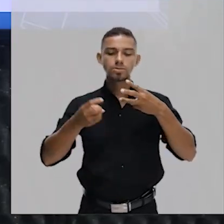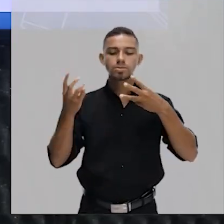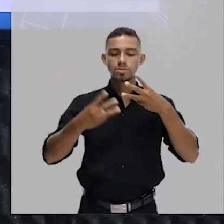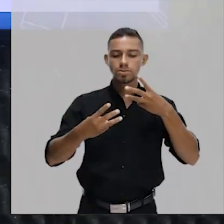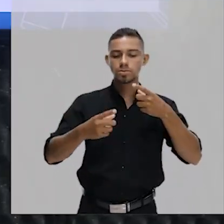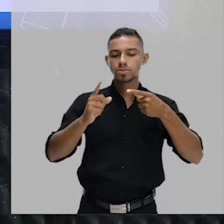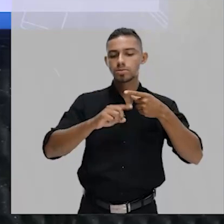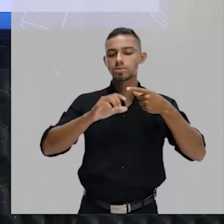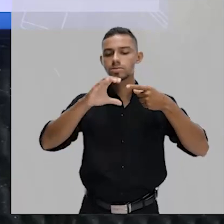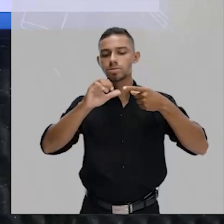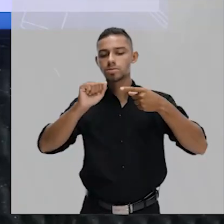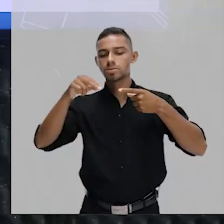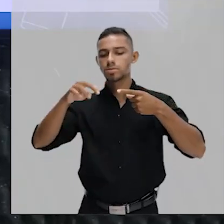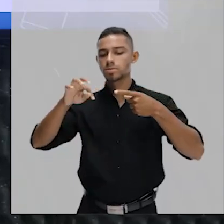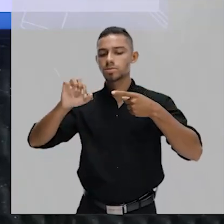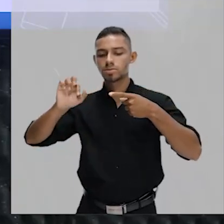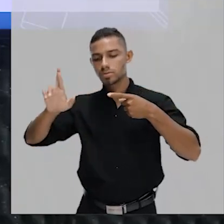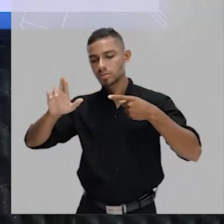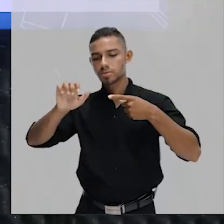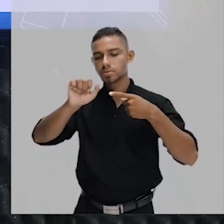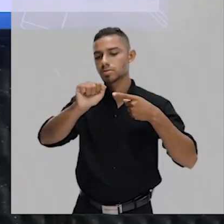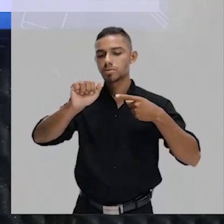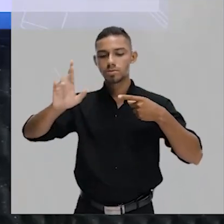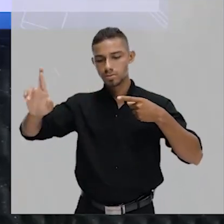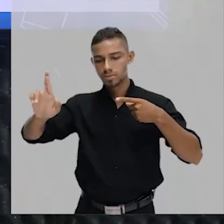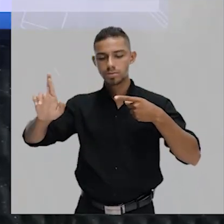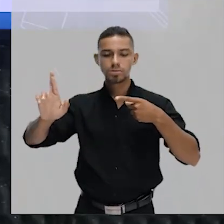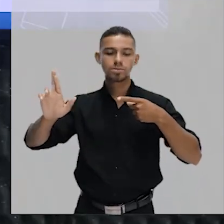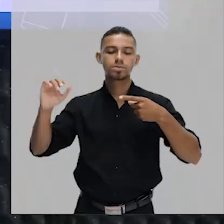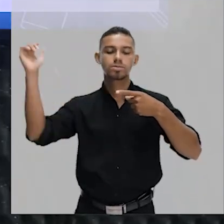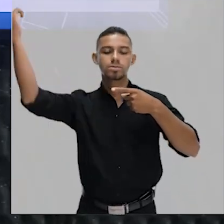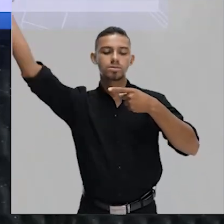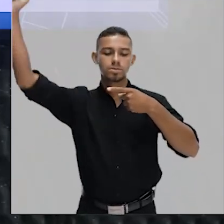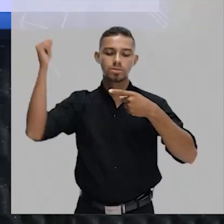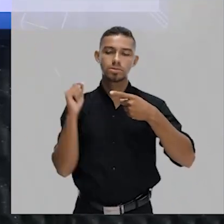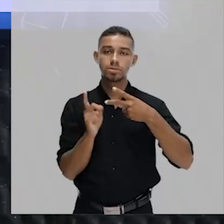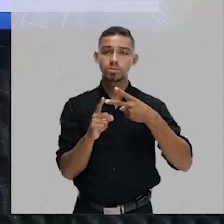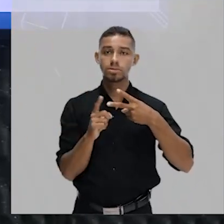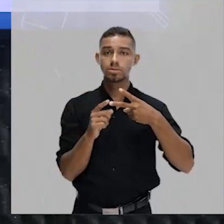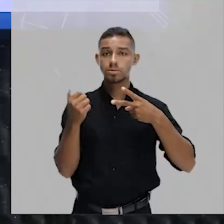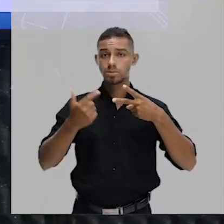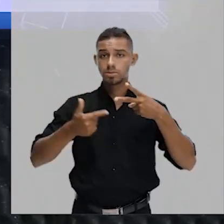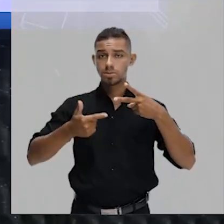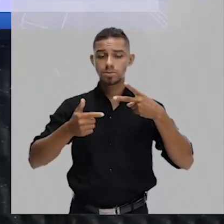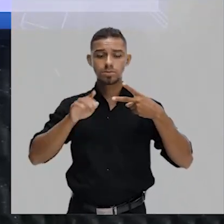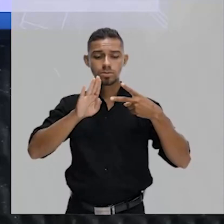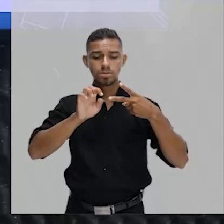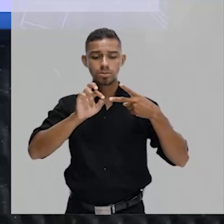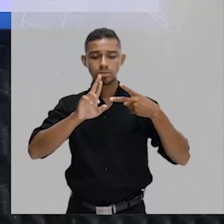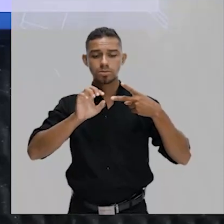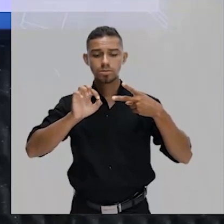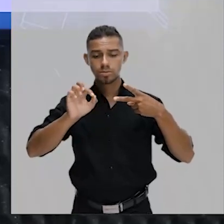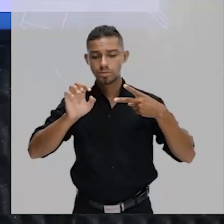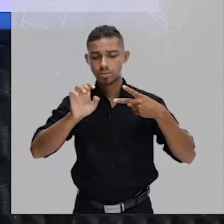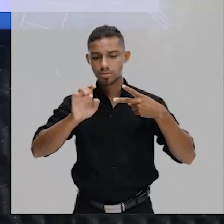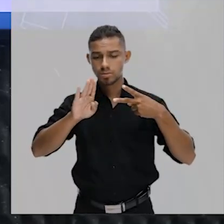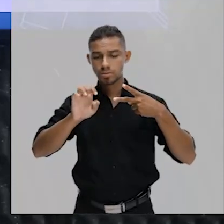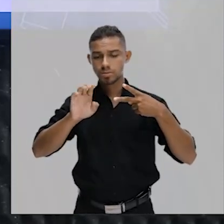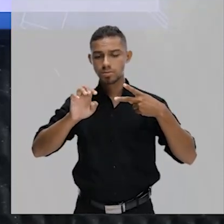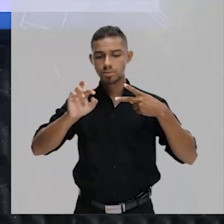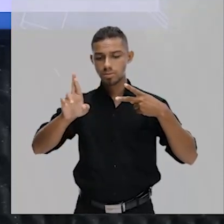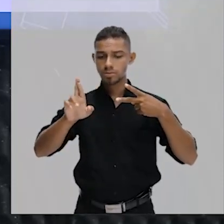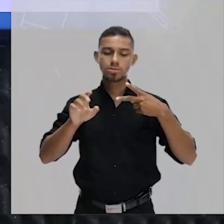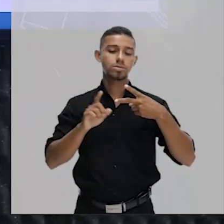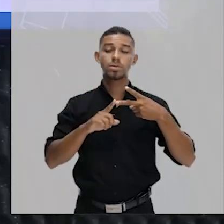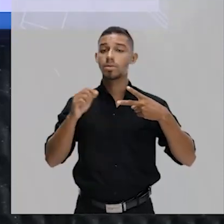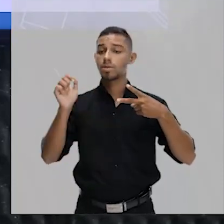exemplo, cantar, falar, escrever, jogar. Da segunda conjugação, beber, comer.